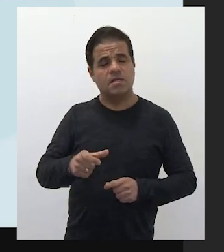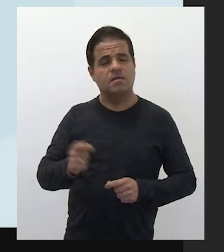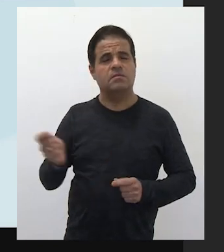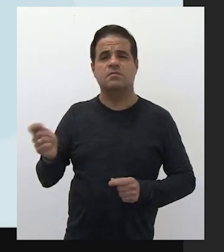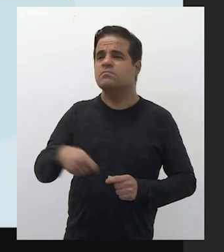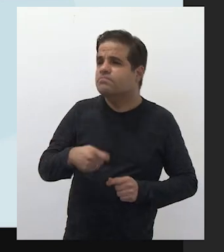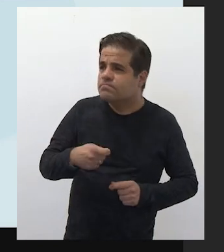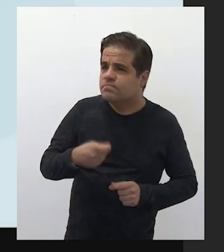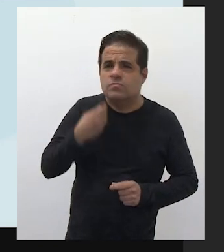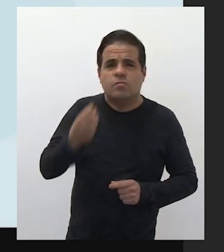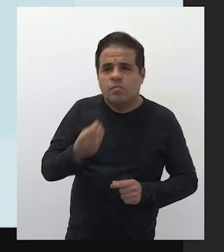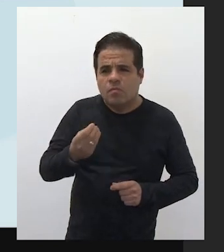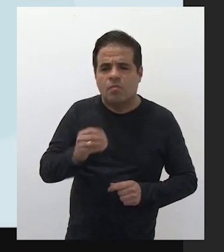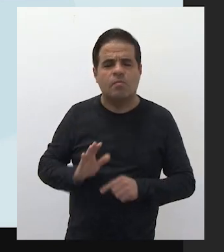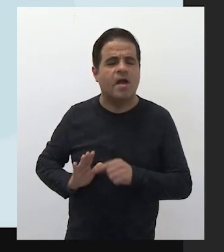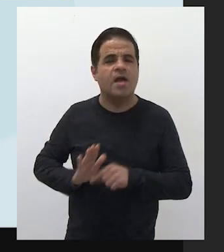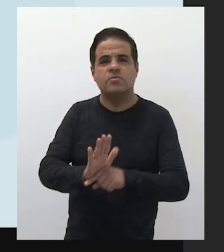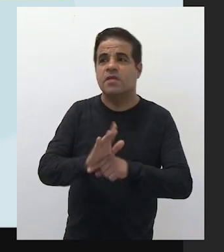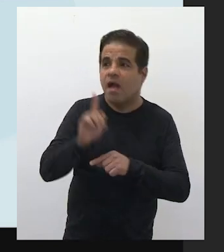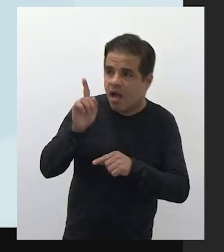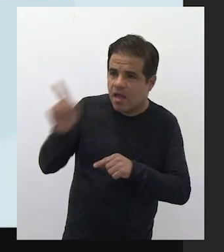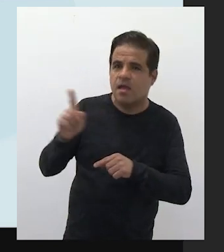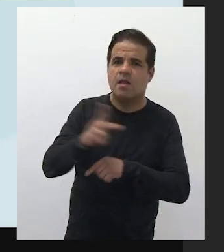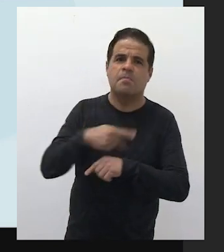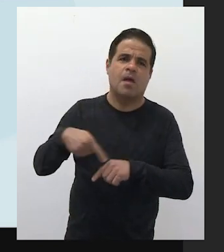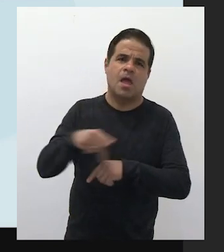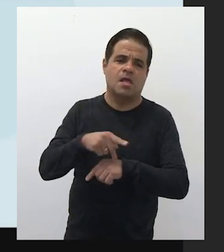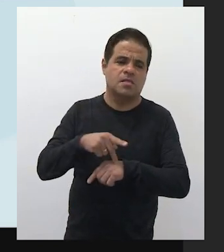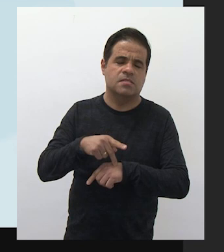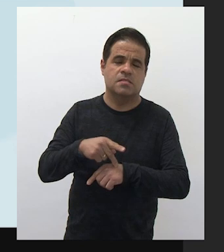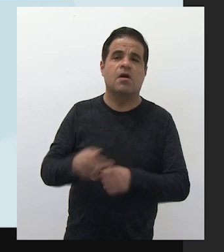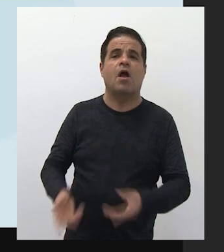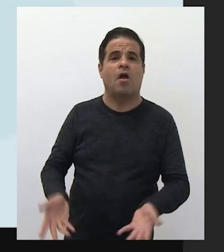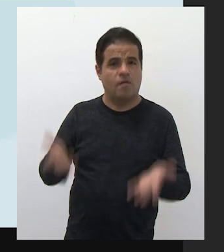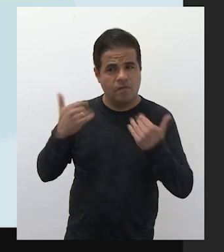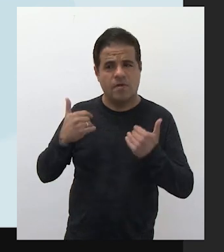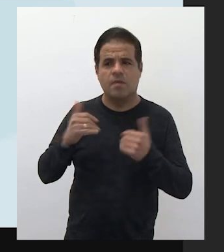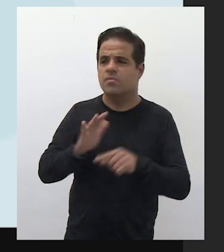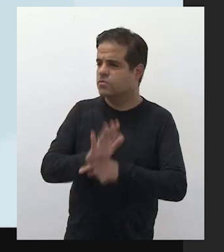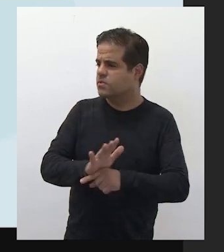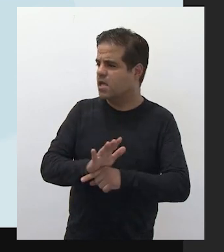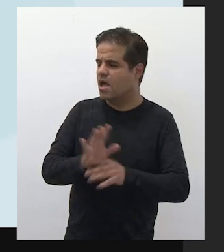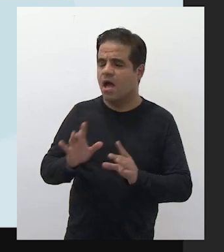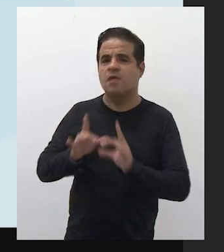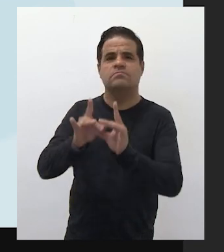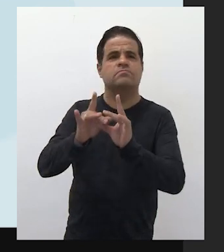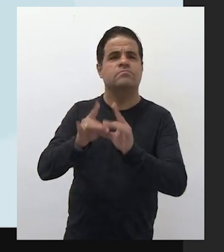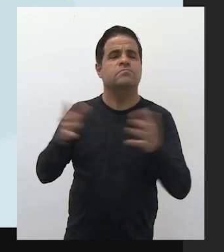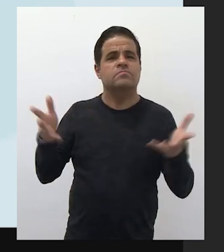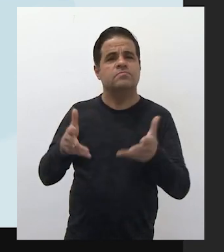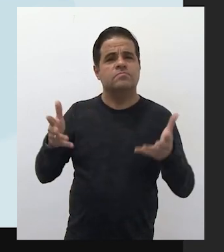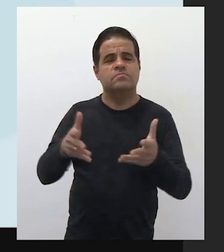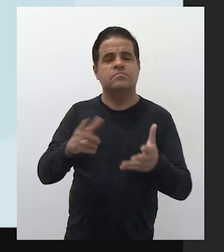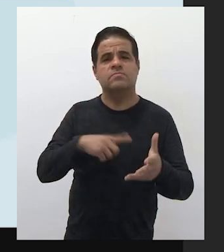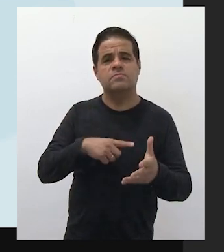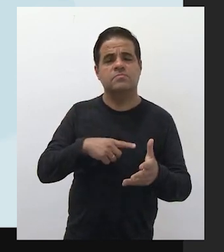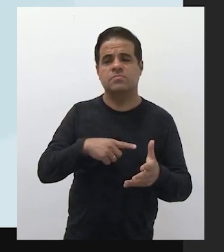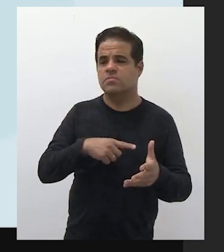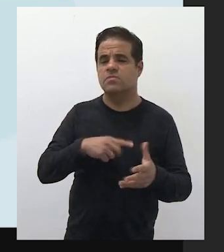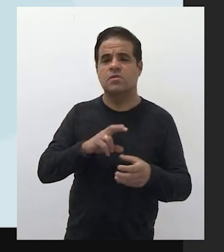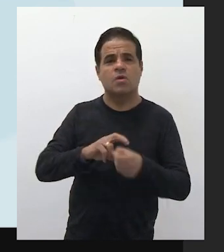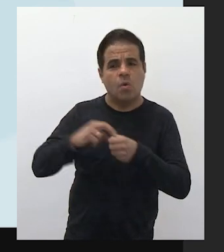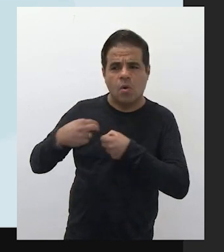poxa, vamos ajudar aquele país. Vamos fazer o que a OMS está fazendo agora. Tem um